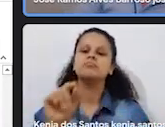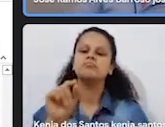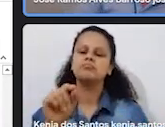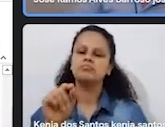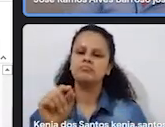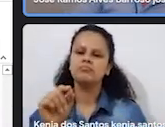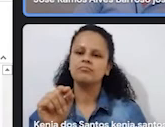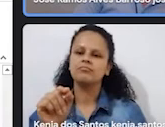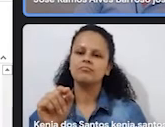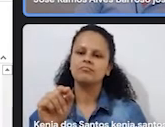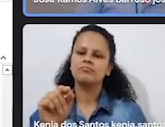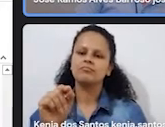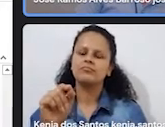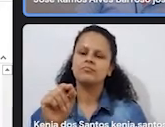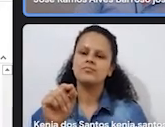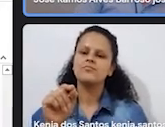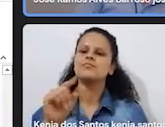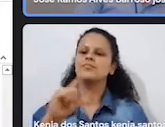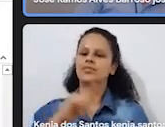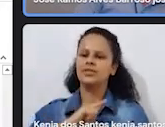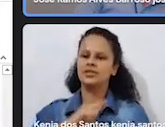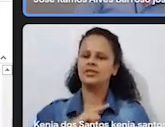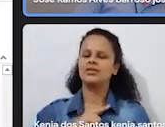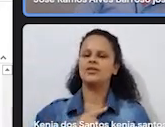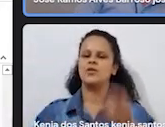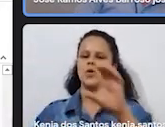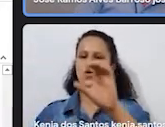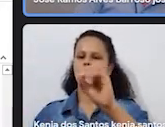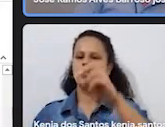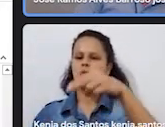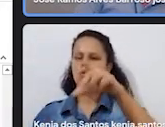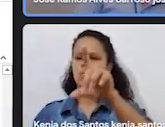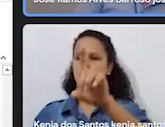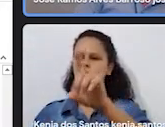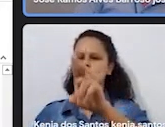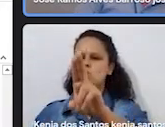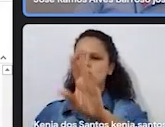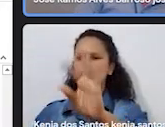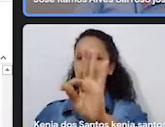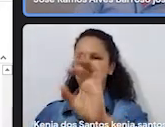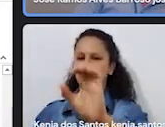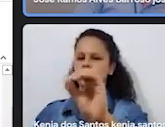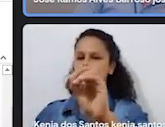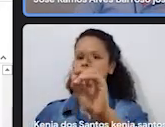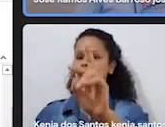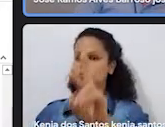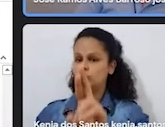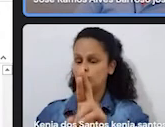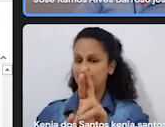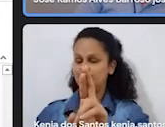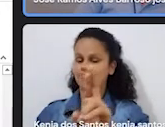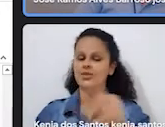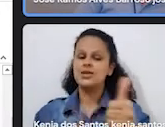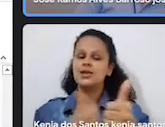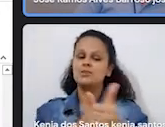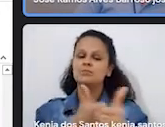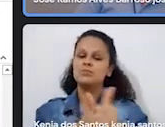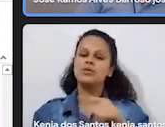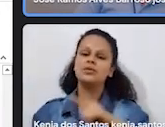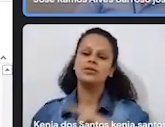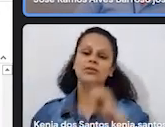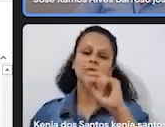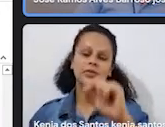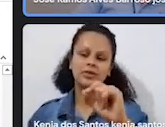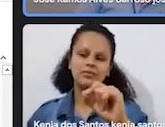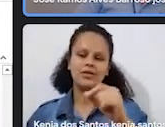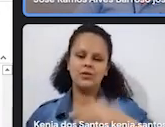Um condutor. Próximo àquele condutor, eu tenho o quê? Uma zona